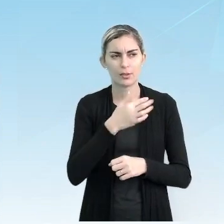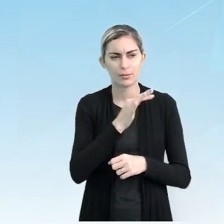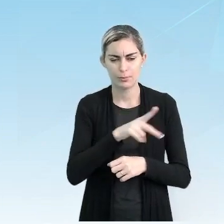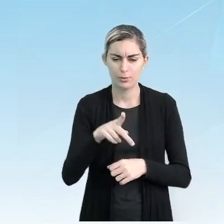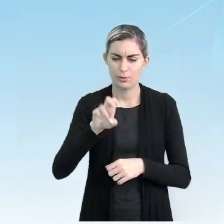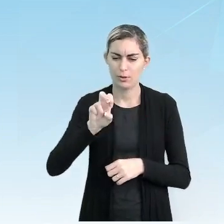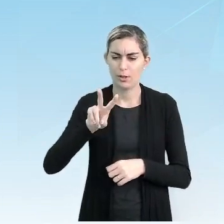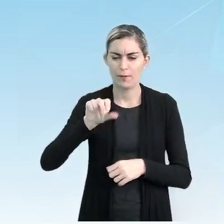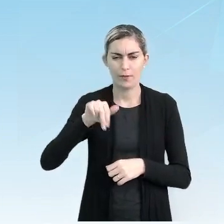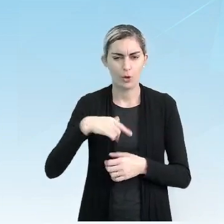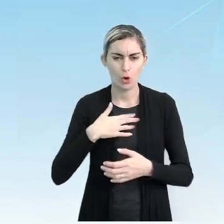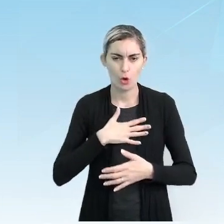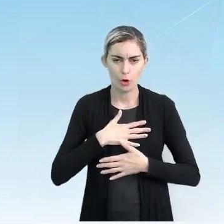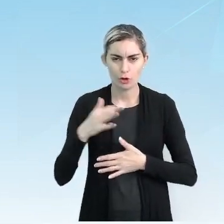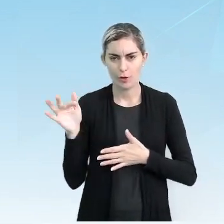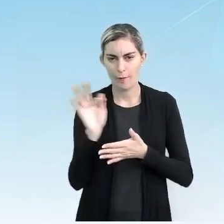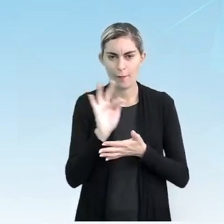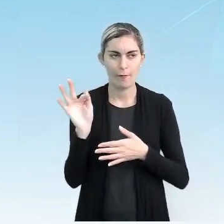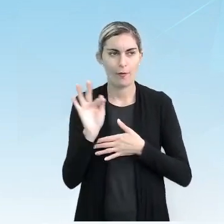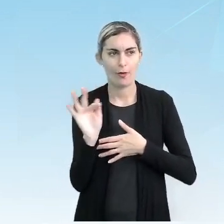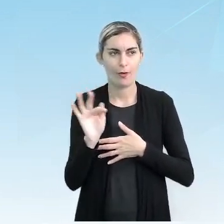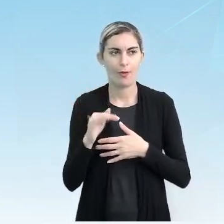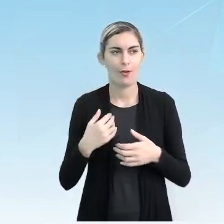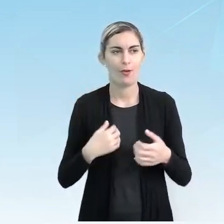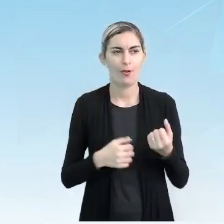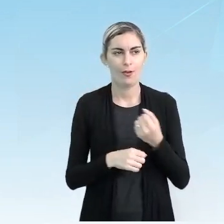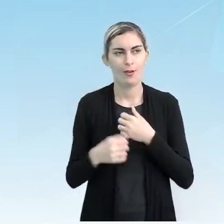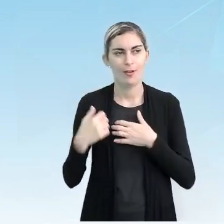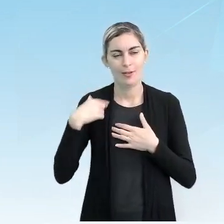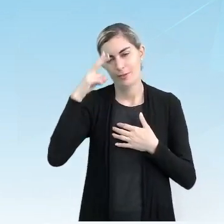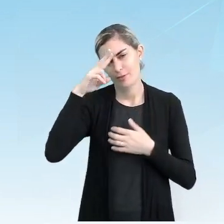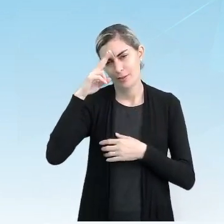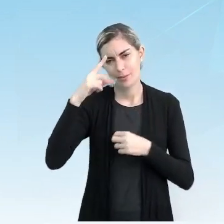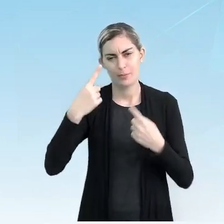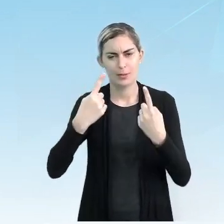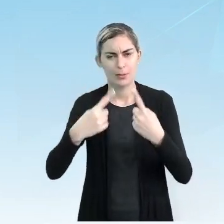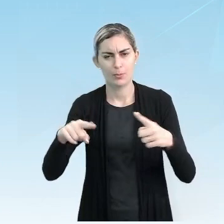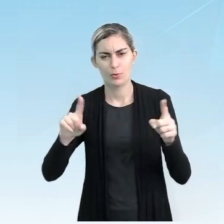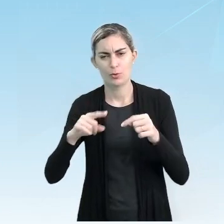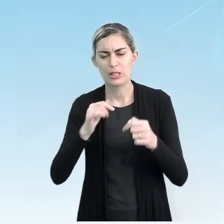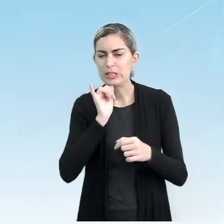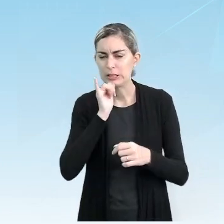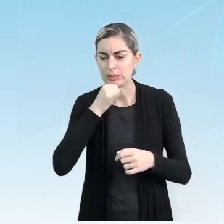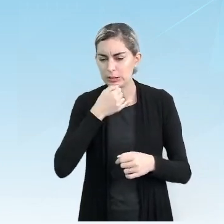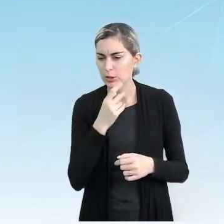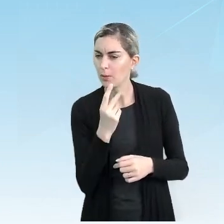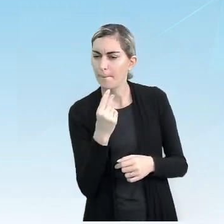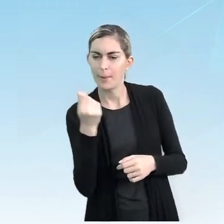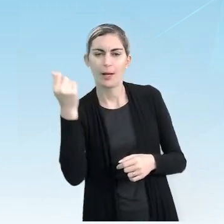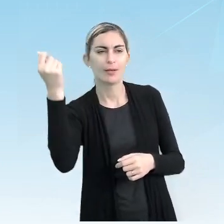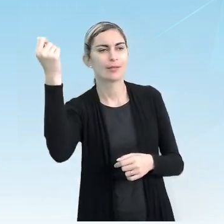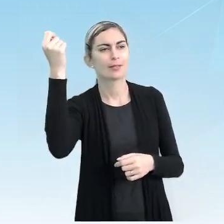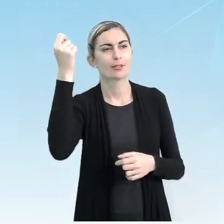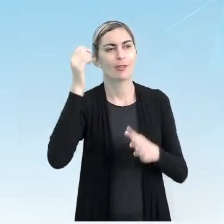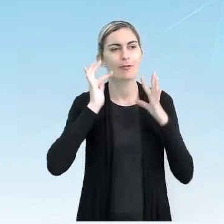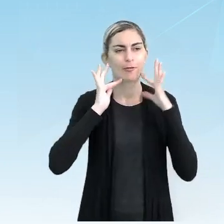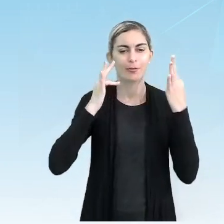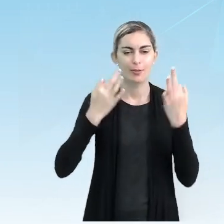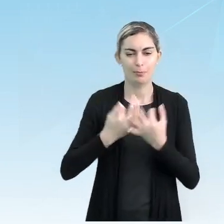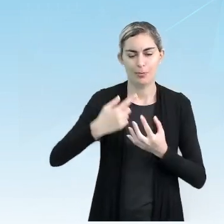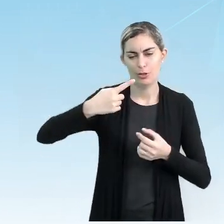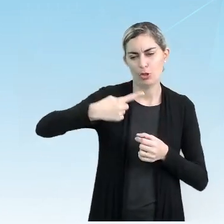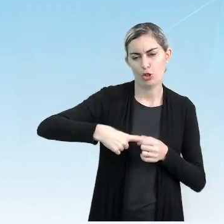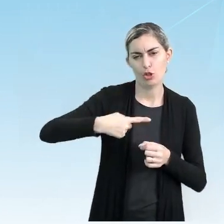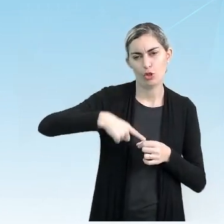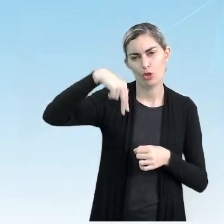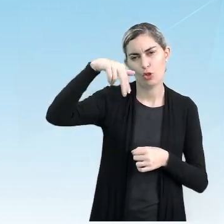gosta de forró, professor, eu me lembrei de uma música, A Triste Partida. Da família nordestinos que vai